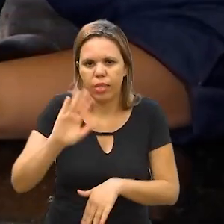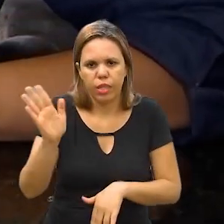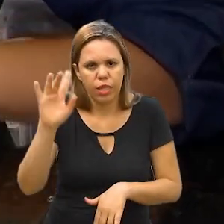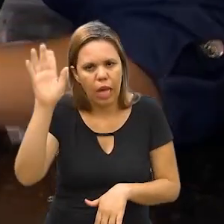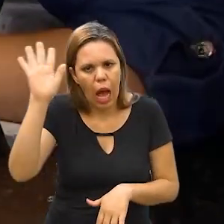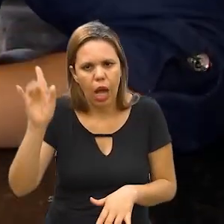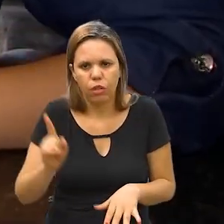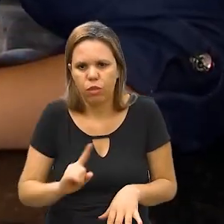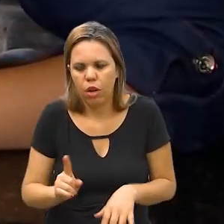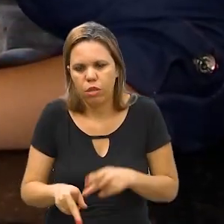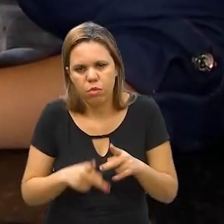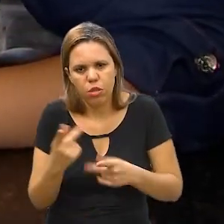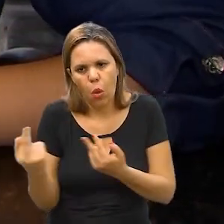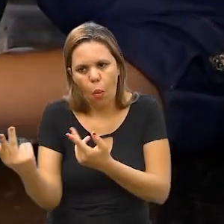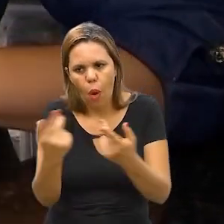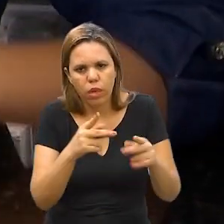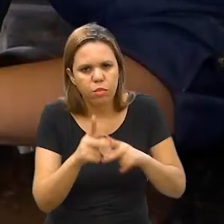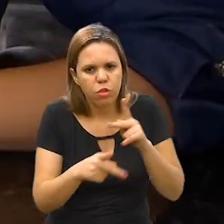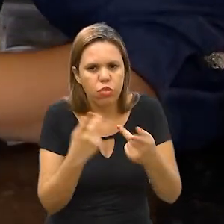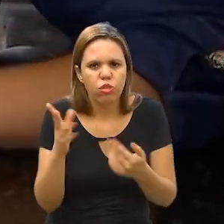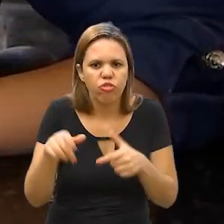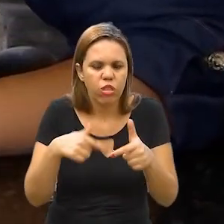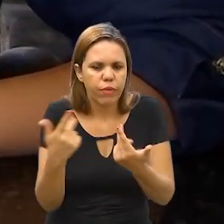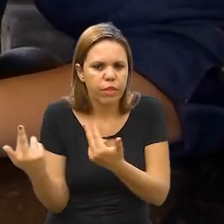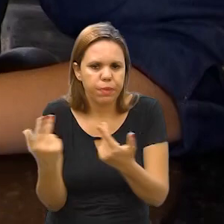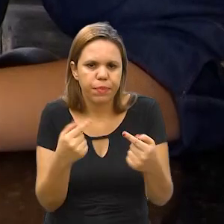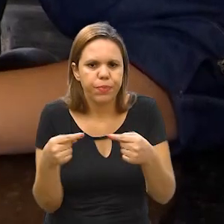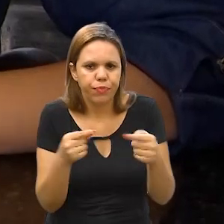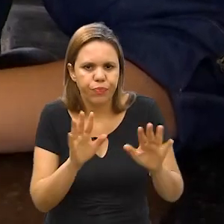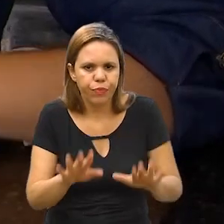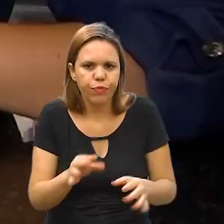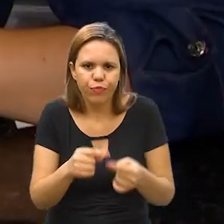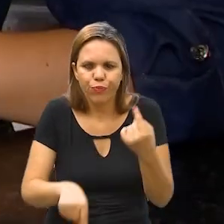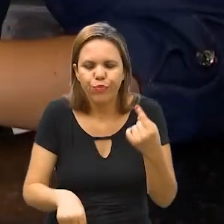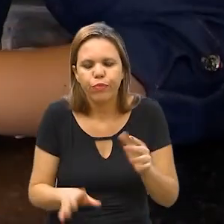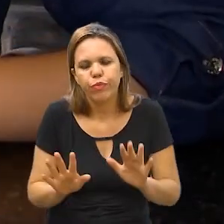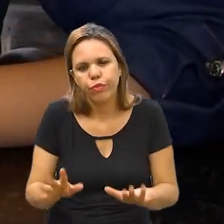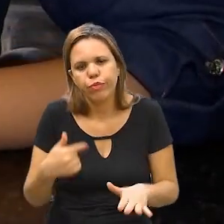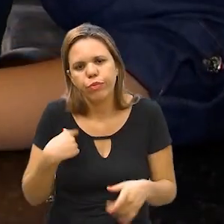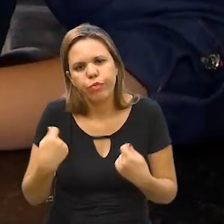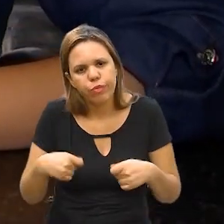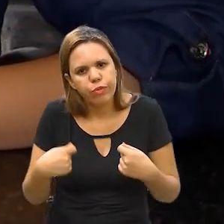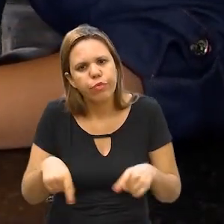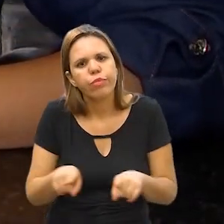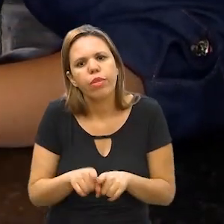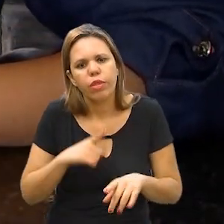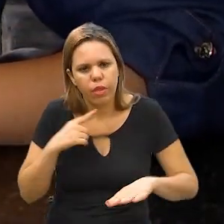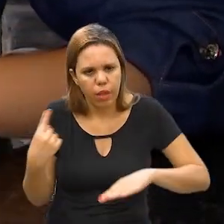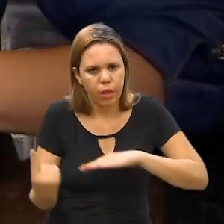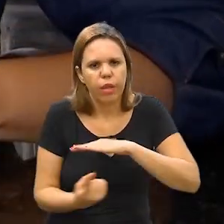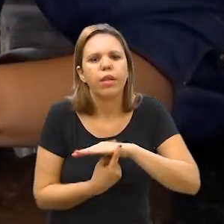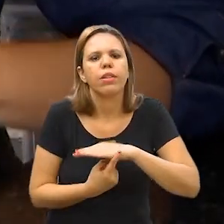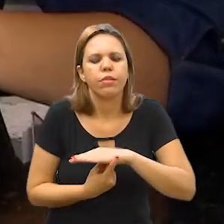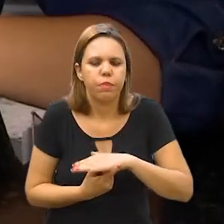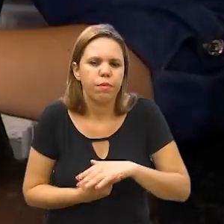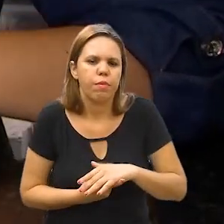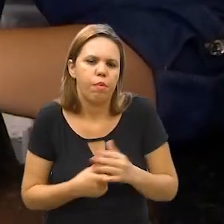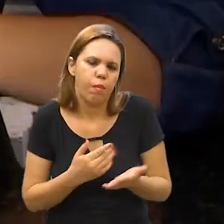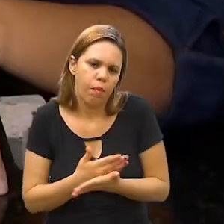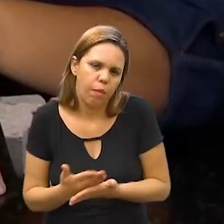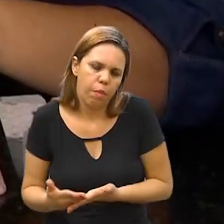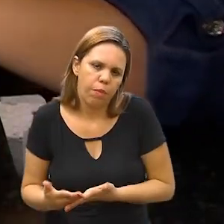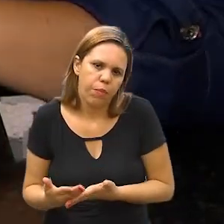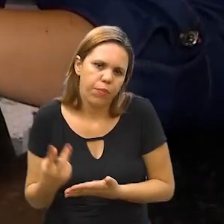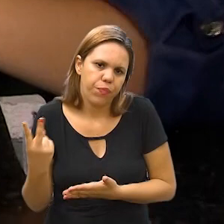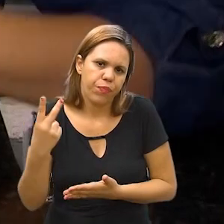as pessoas que já estavam no mercado. Seria até injusto. Então, eu precisava também ter clientes, né? Eu comecei com